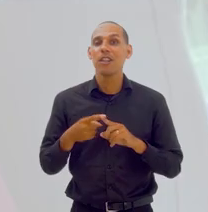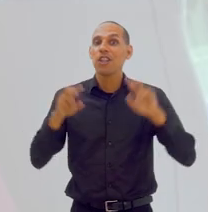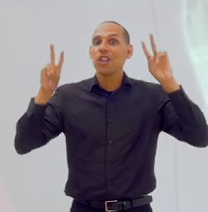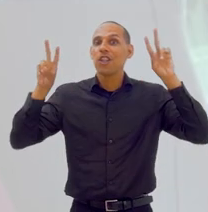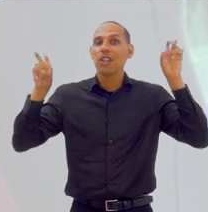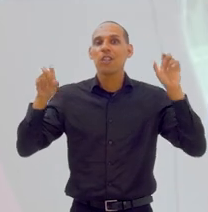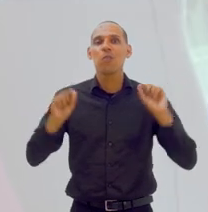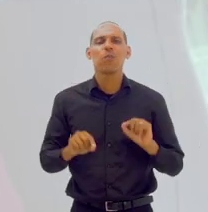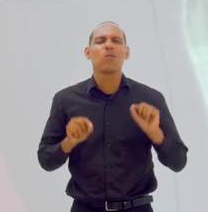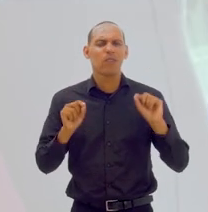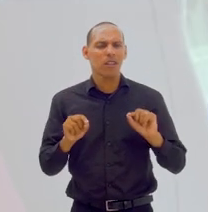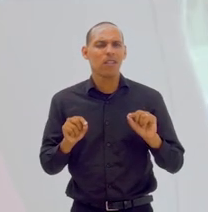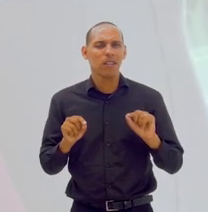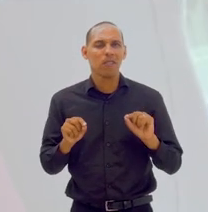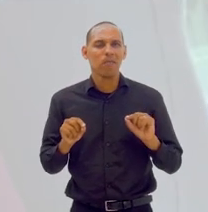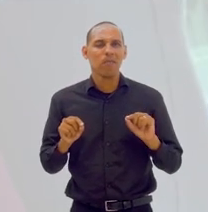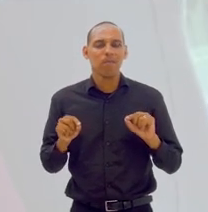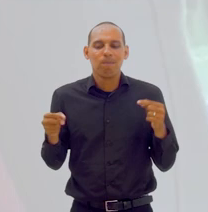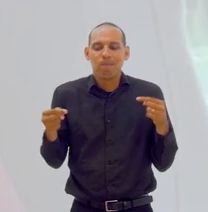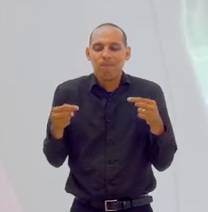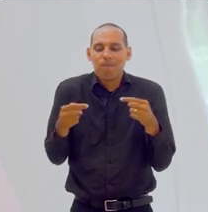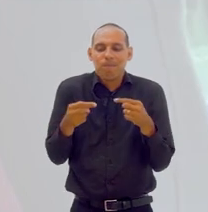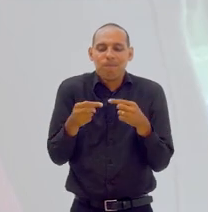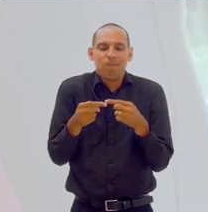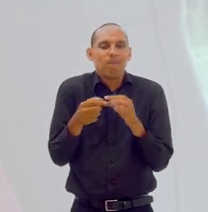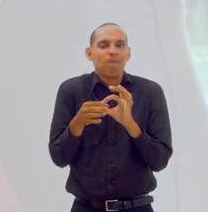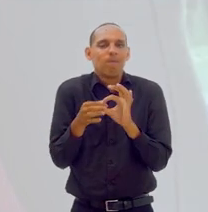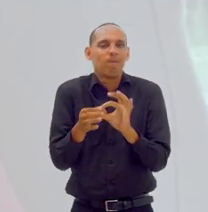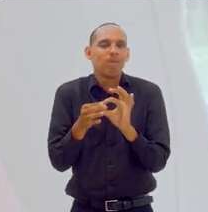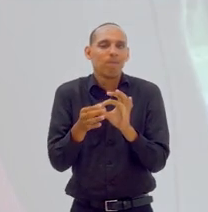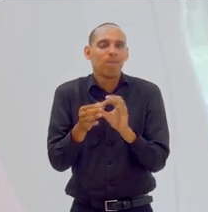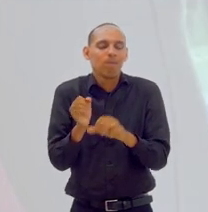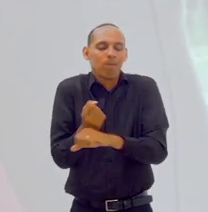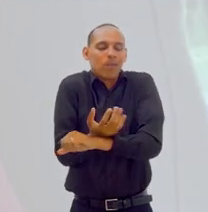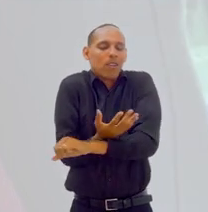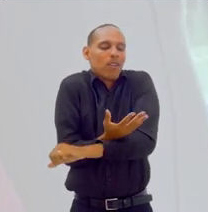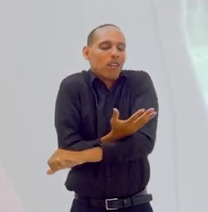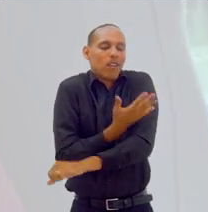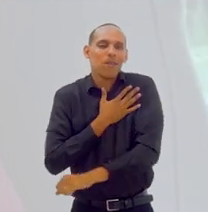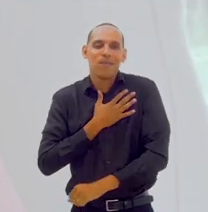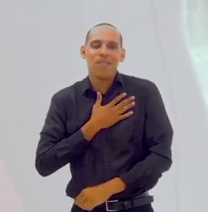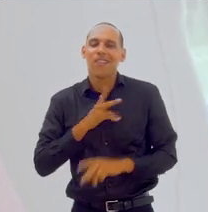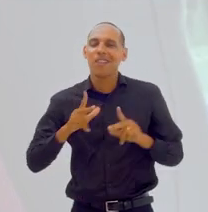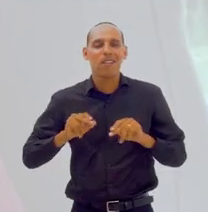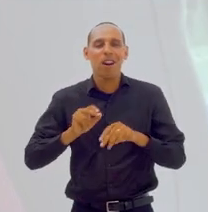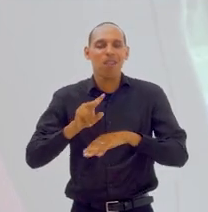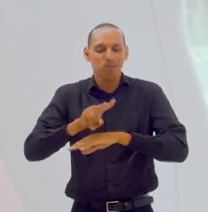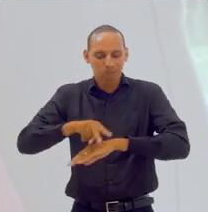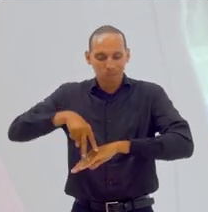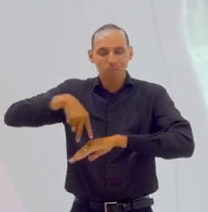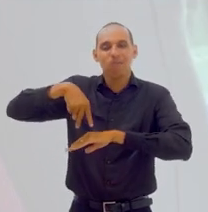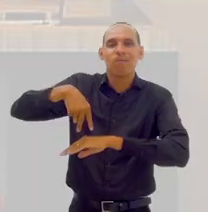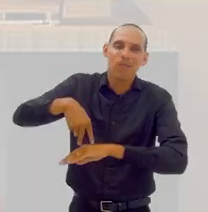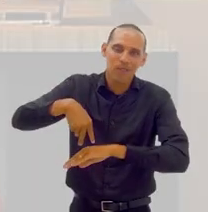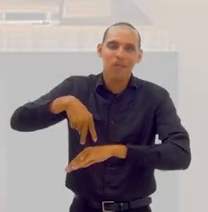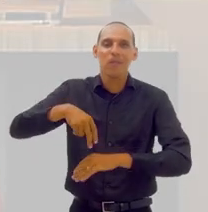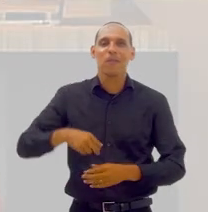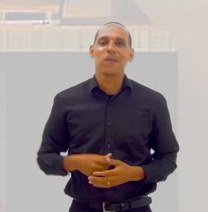título era perfeitamente coadunado com a minha emoção. Era uma ressurreição.